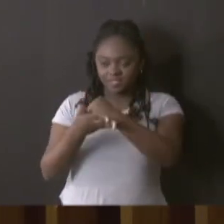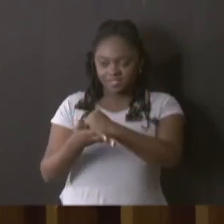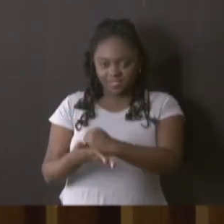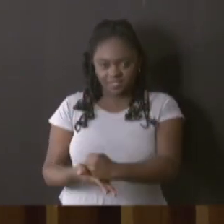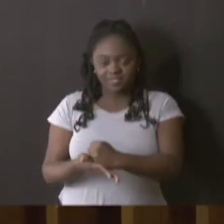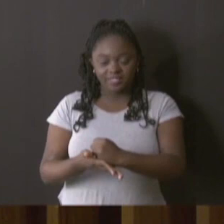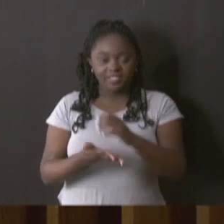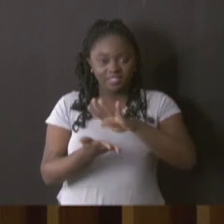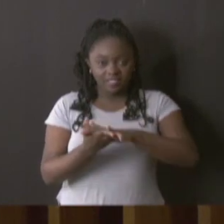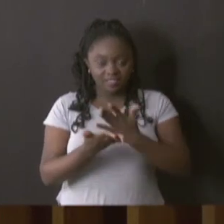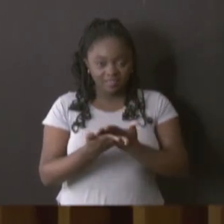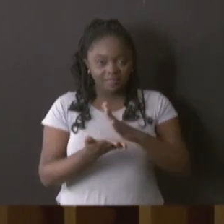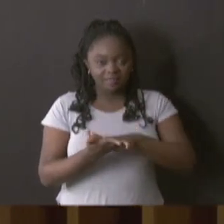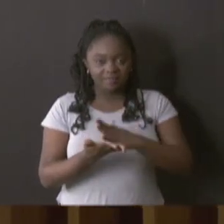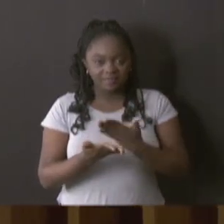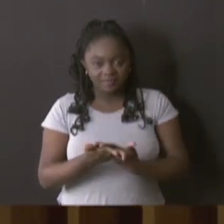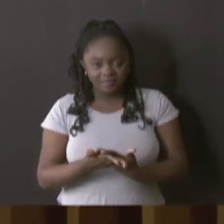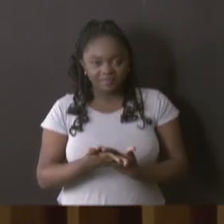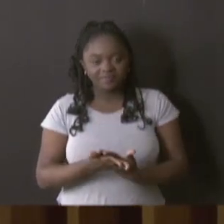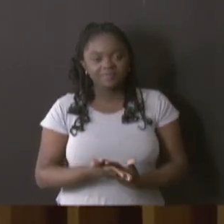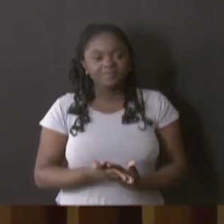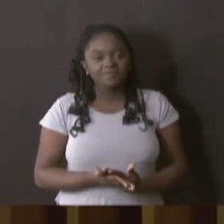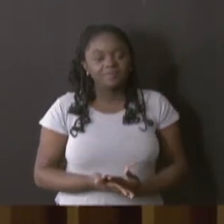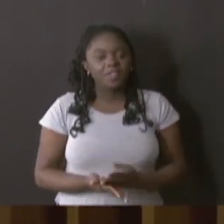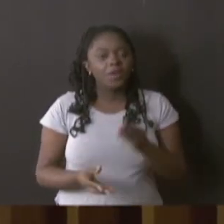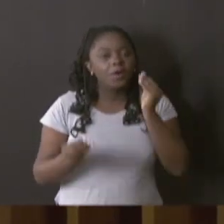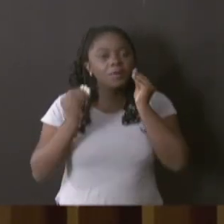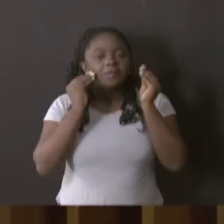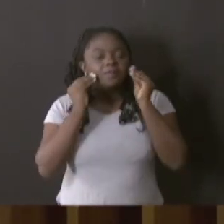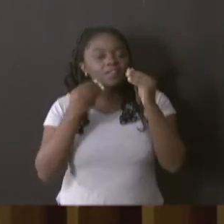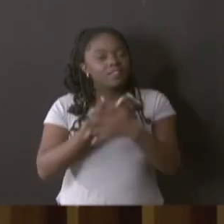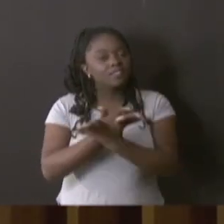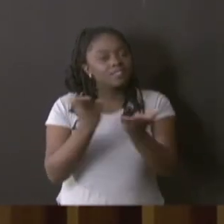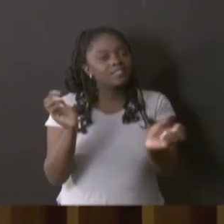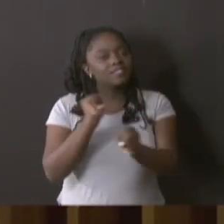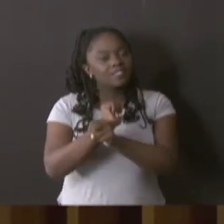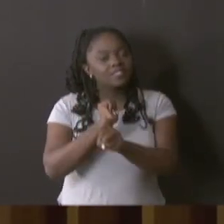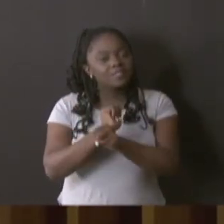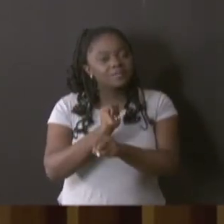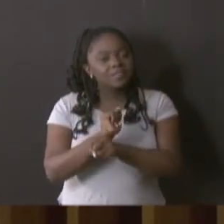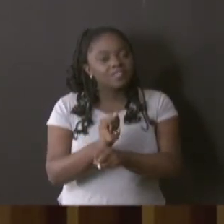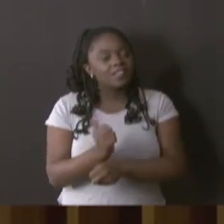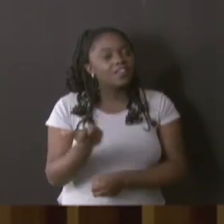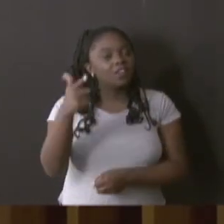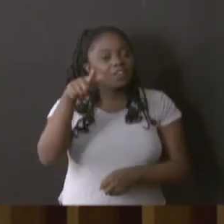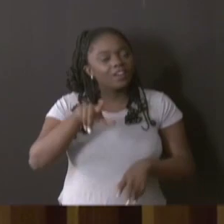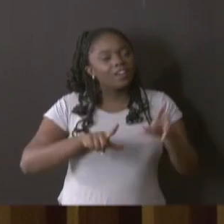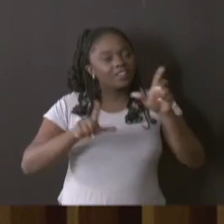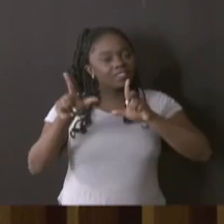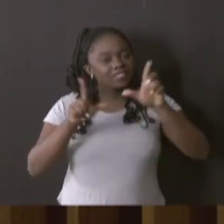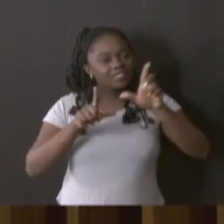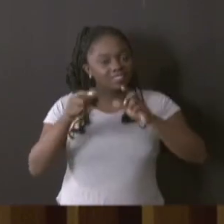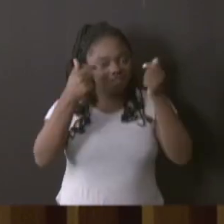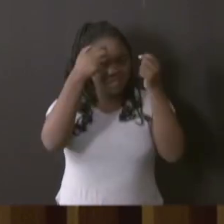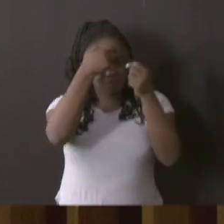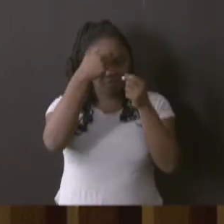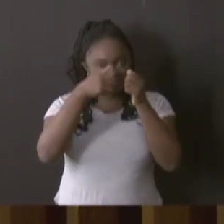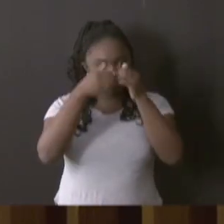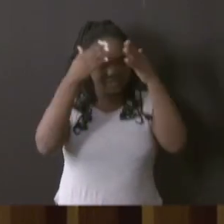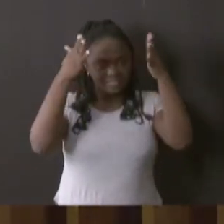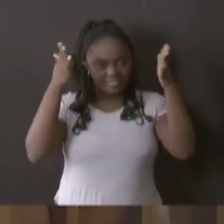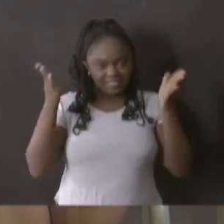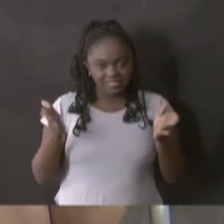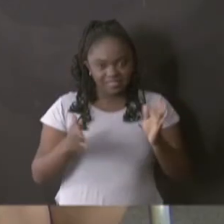na interpretação. Um grande beijo para você e te espero nos próximos programas Mente Aberta. Até